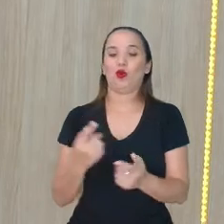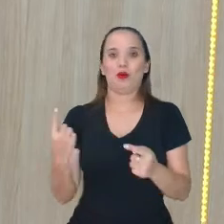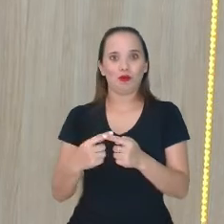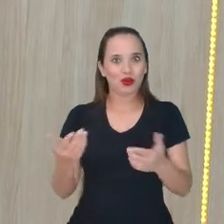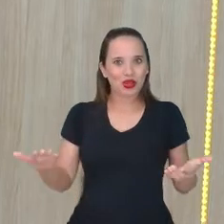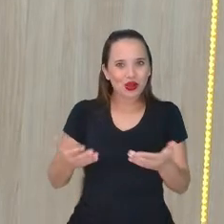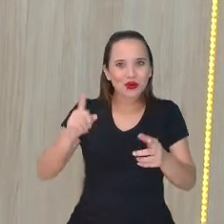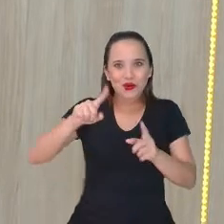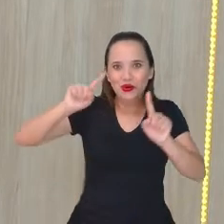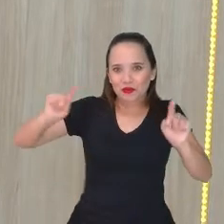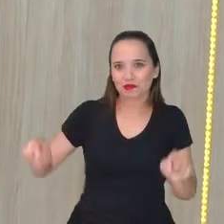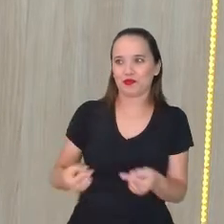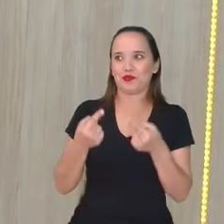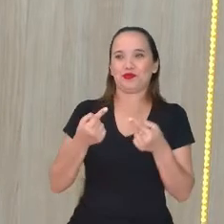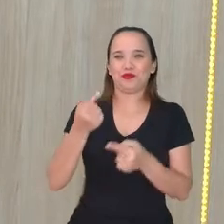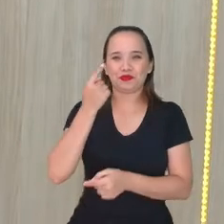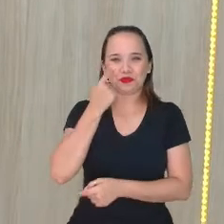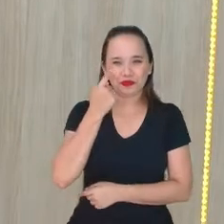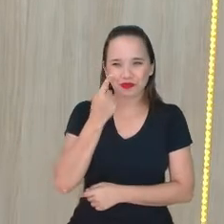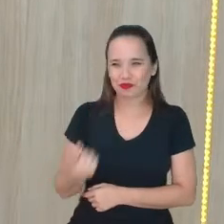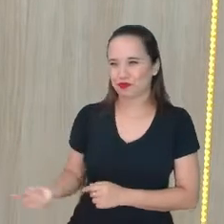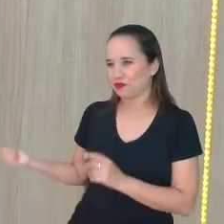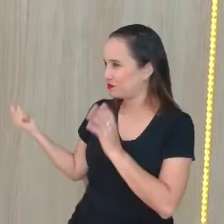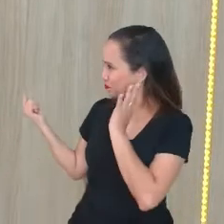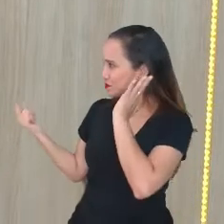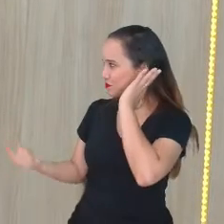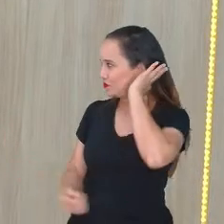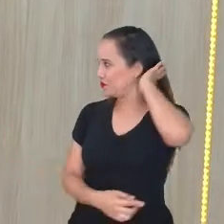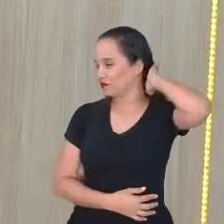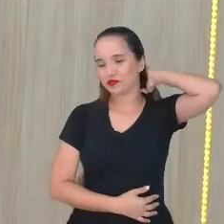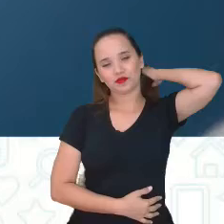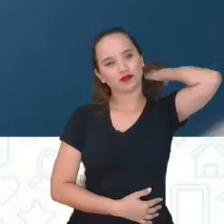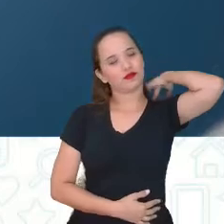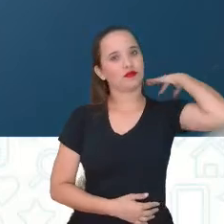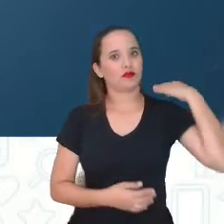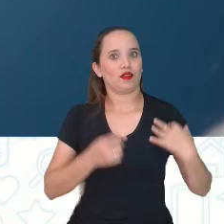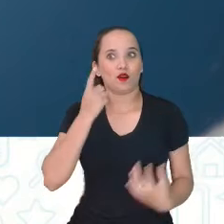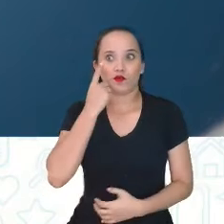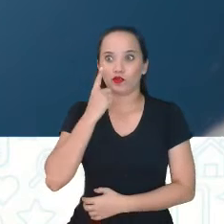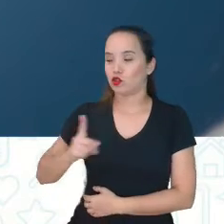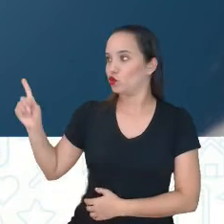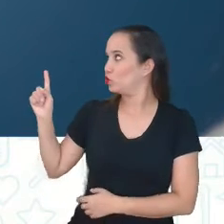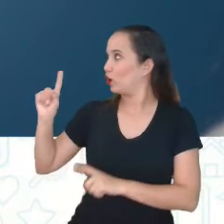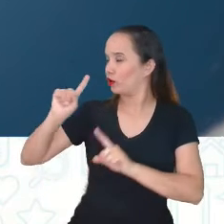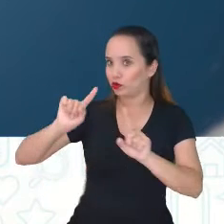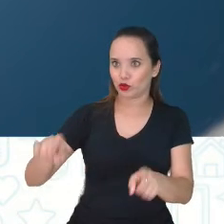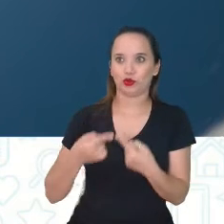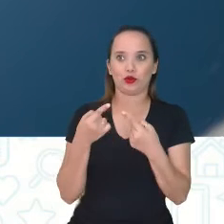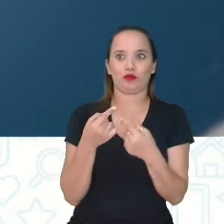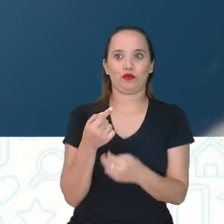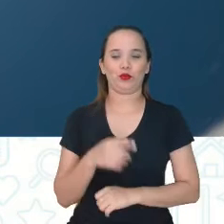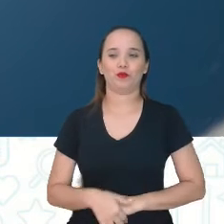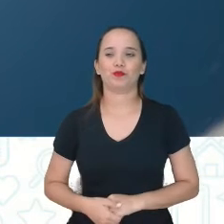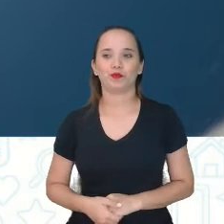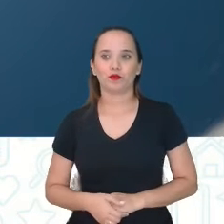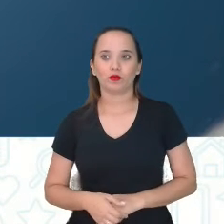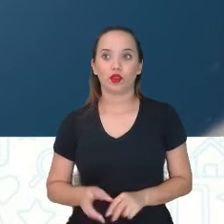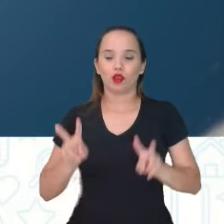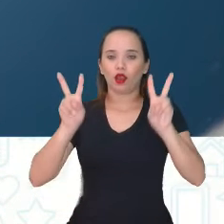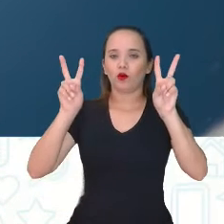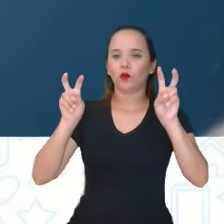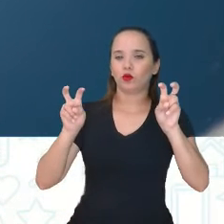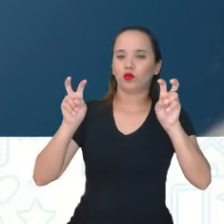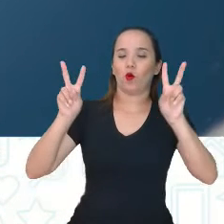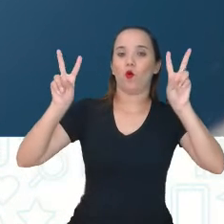hora do desafio. Olha aí. Olha só, veja esse desafio, professor Gilson. Diga aí. O termo